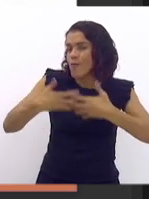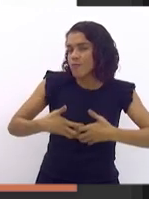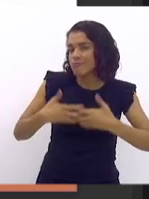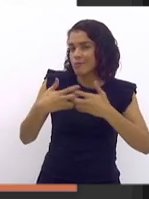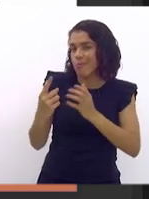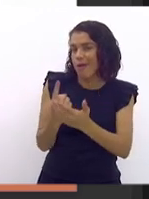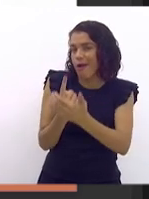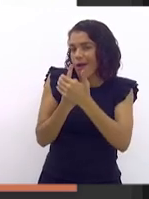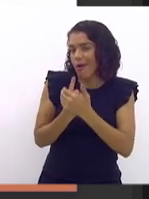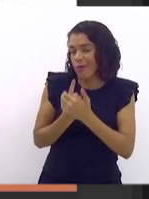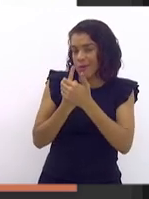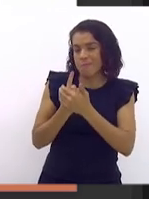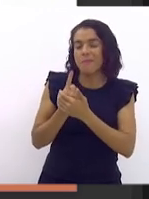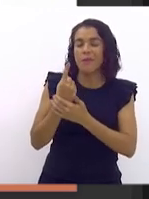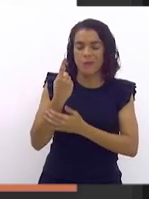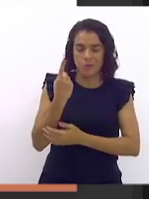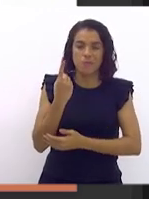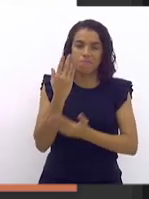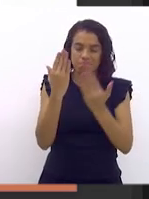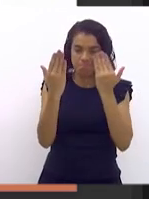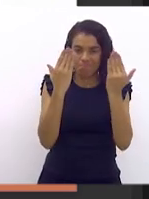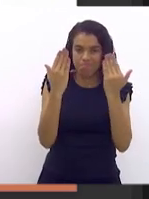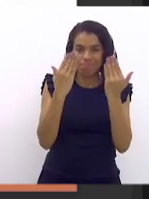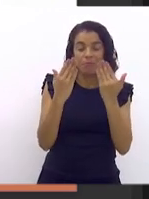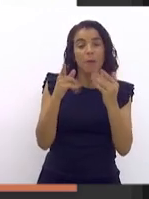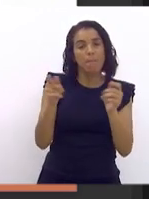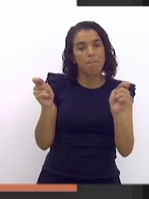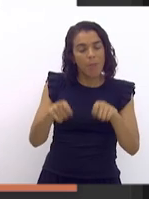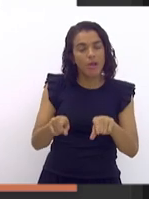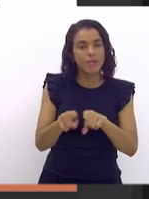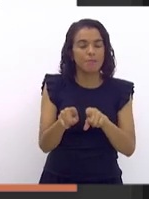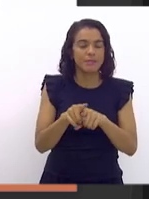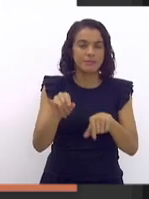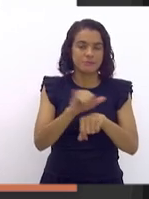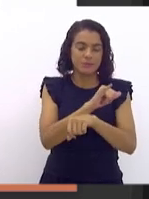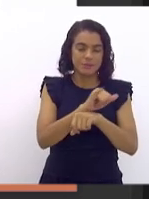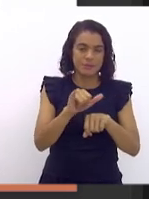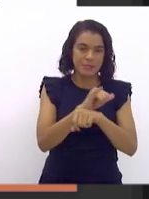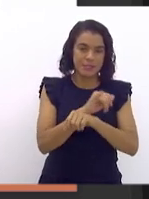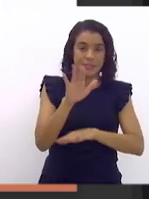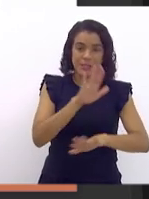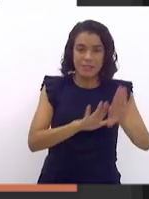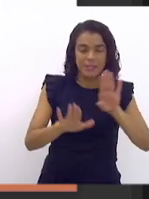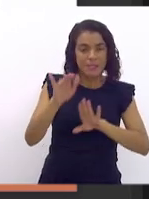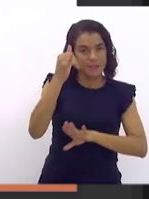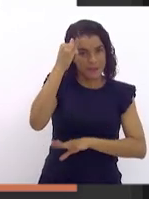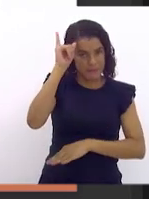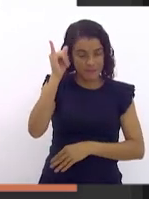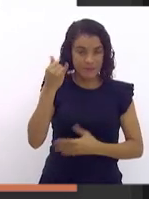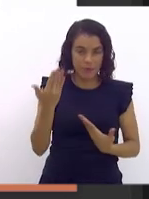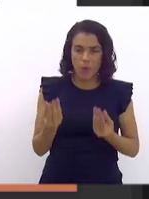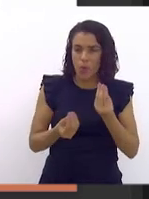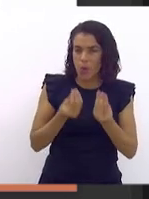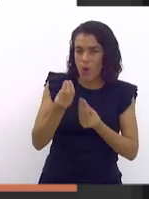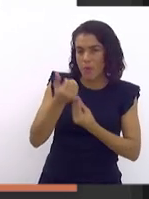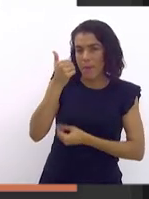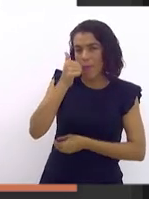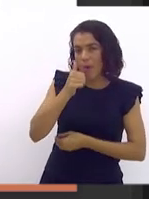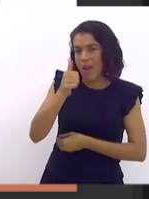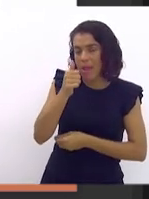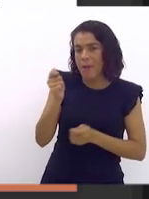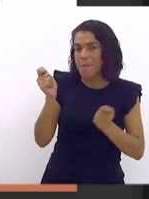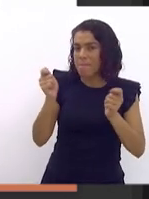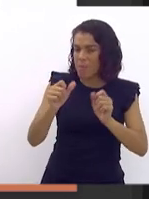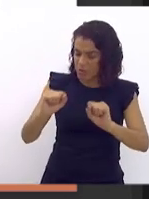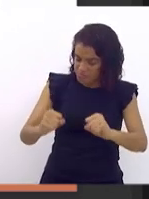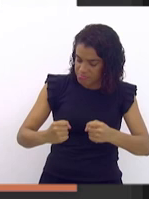pode ser mais uma ferramenta de prevenção e combate à violência política no Brasil. Então, como que as mulheres podem